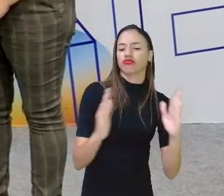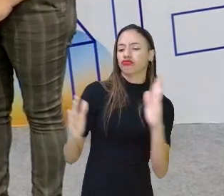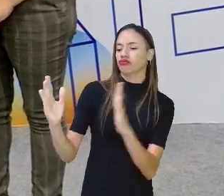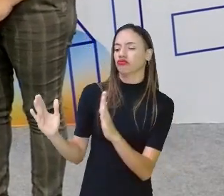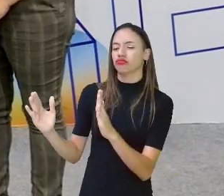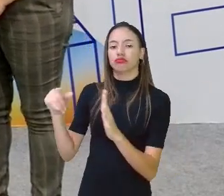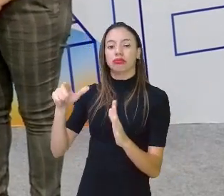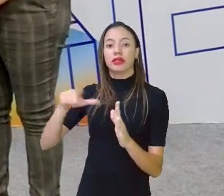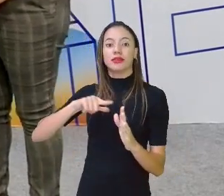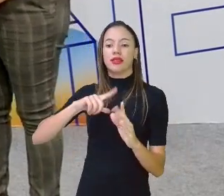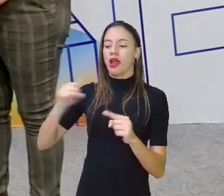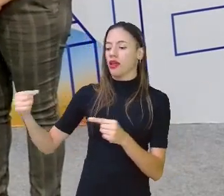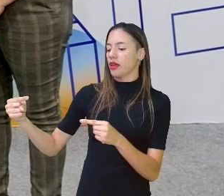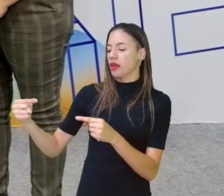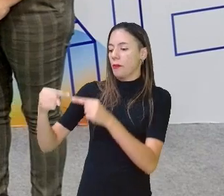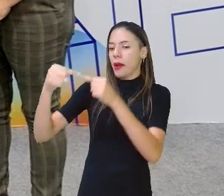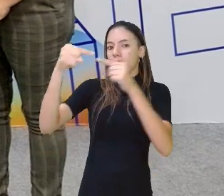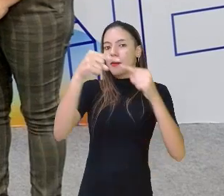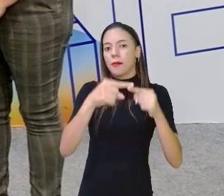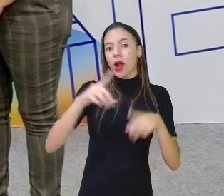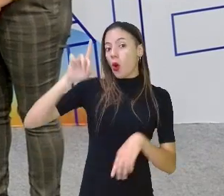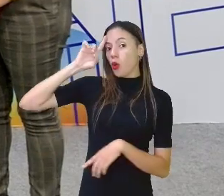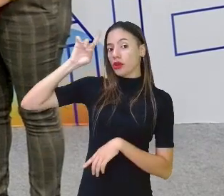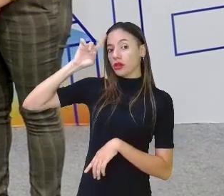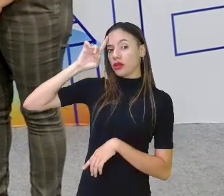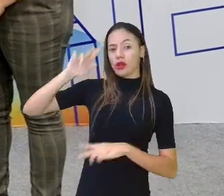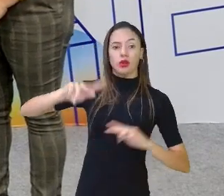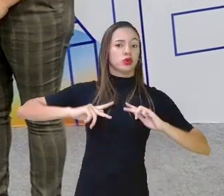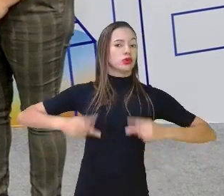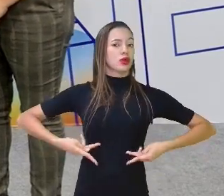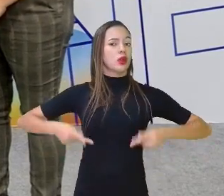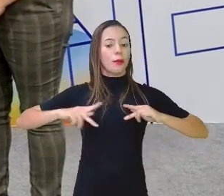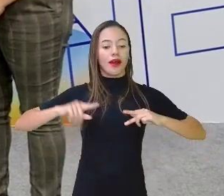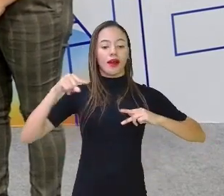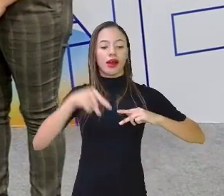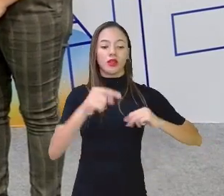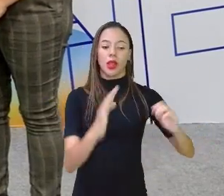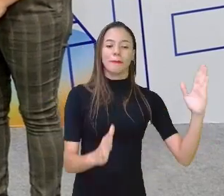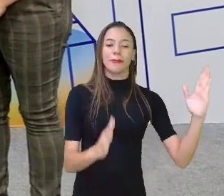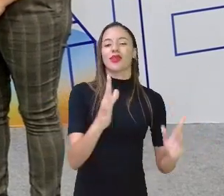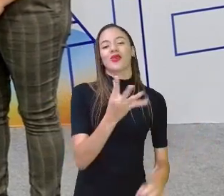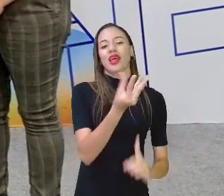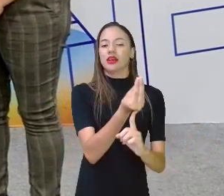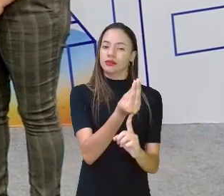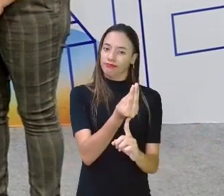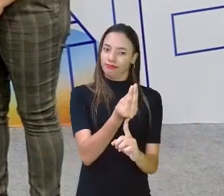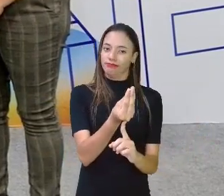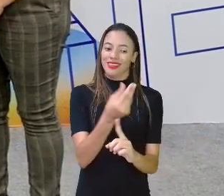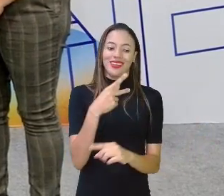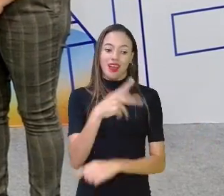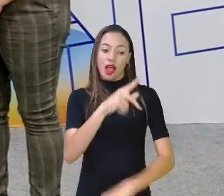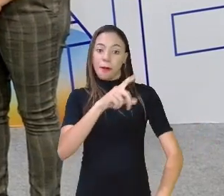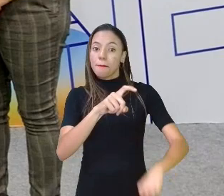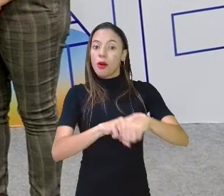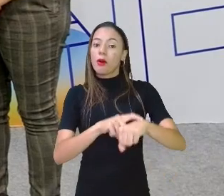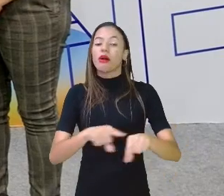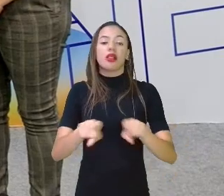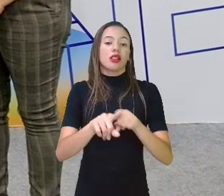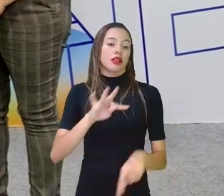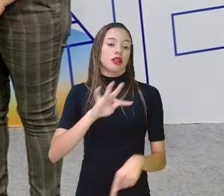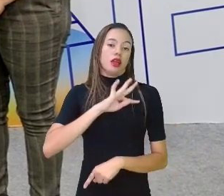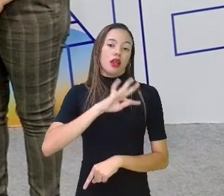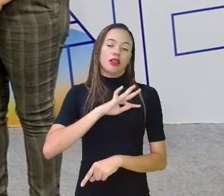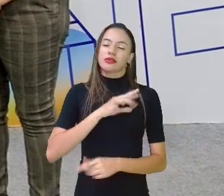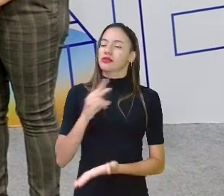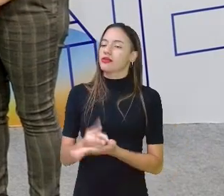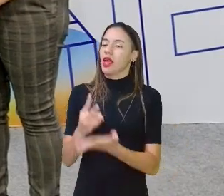com o cotidiano do ser humano naquele momento da arte, naquele momento. E as técnicas, elas estão